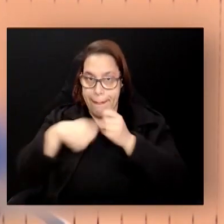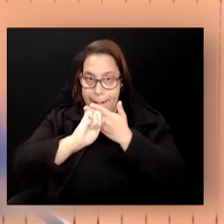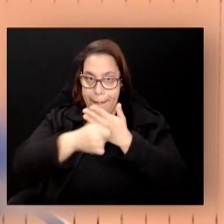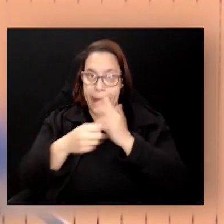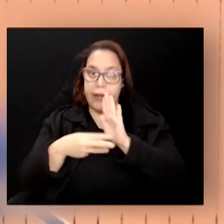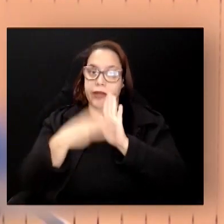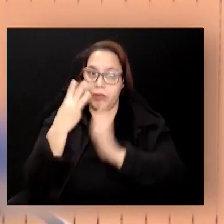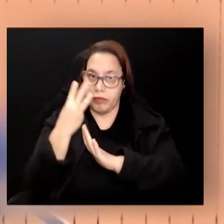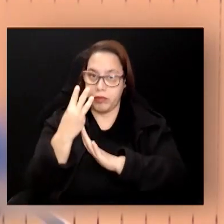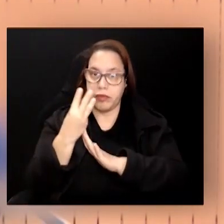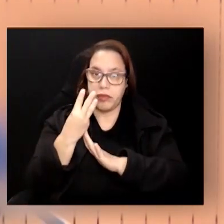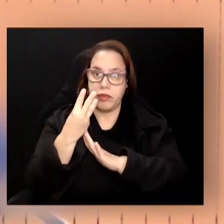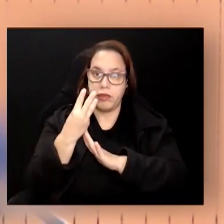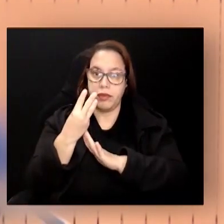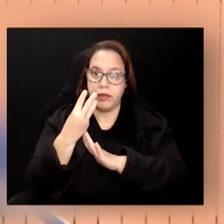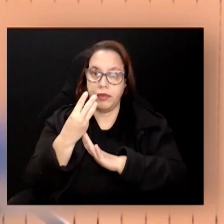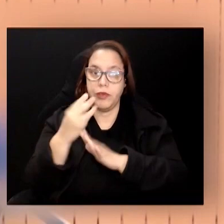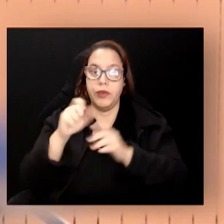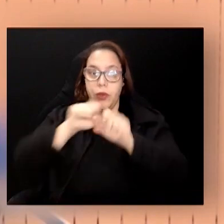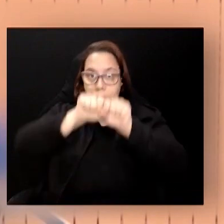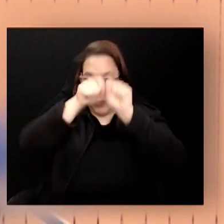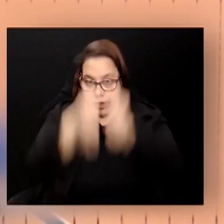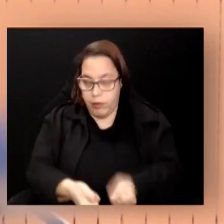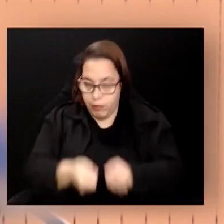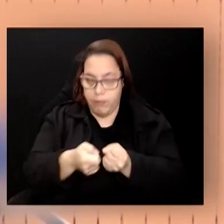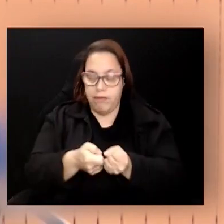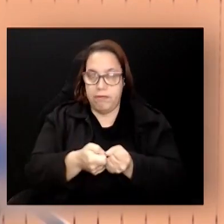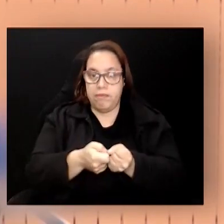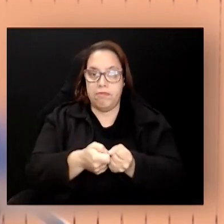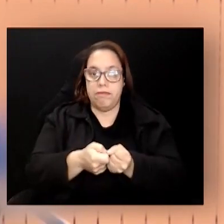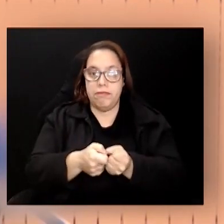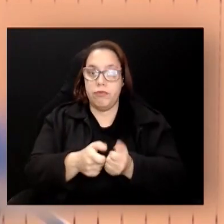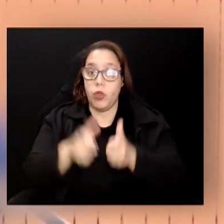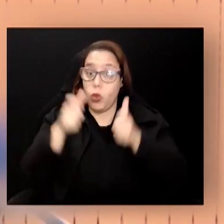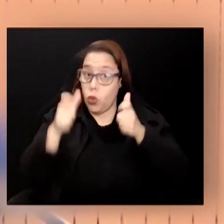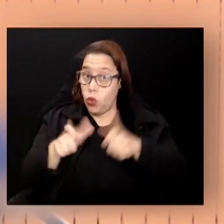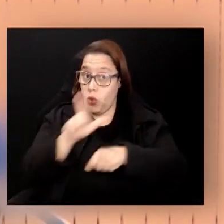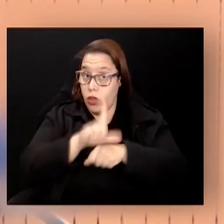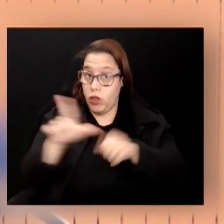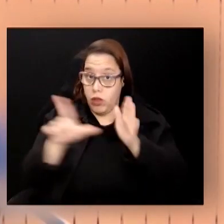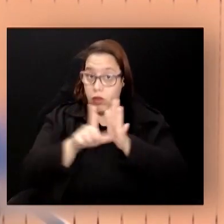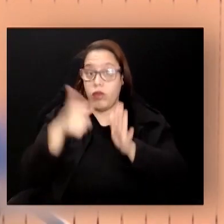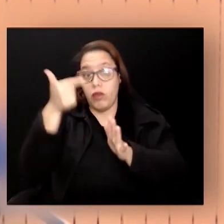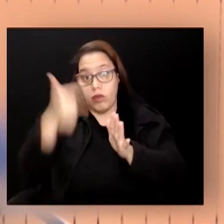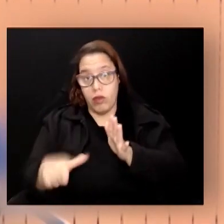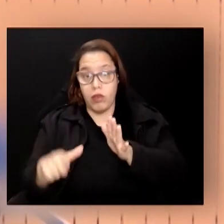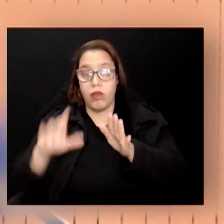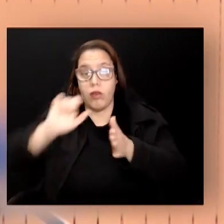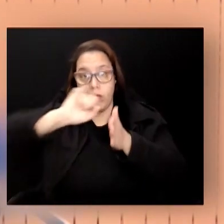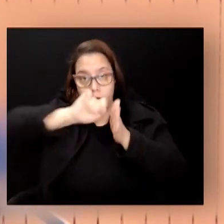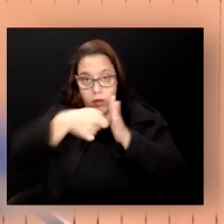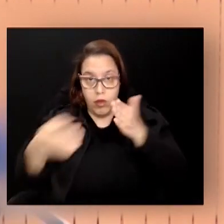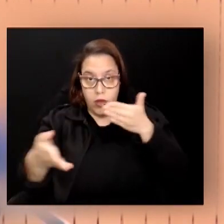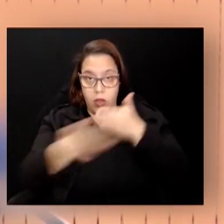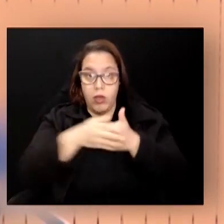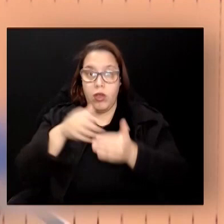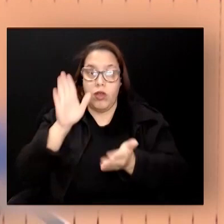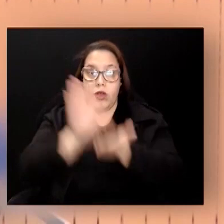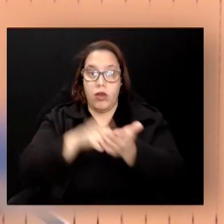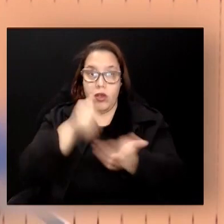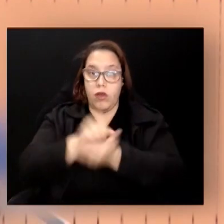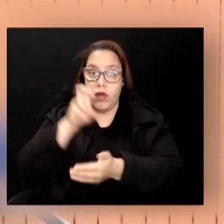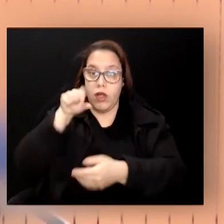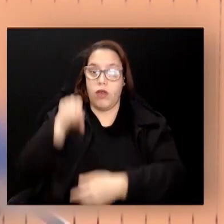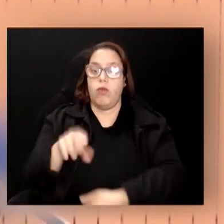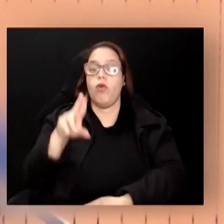caso o lacre seja rompido, o estabelecimento será novamente lacrado e receberá multa de 5.000 fix.